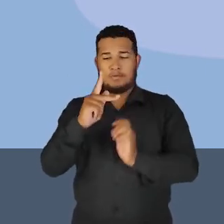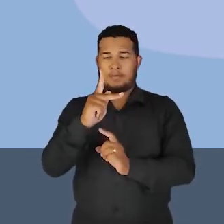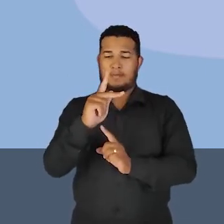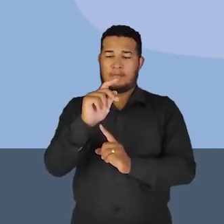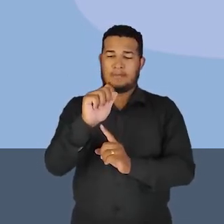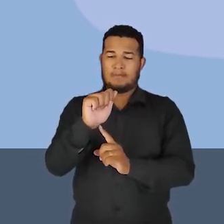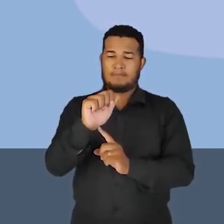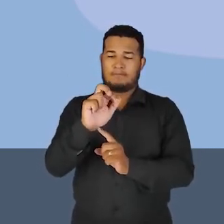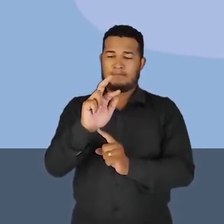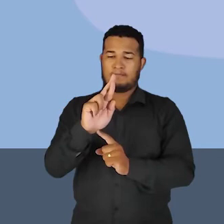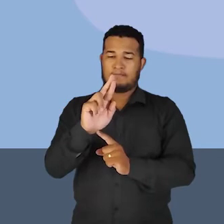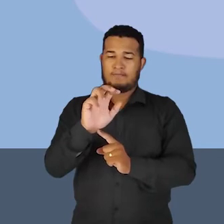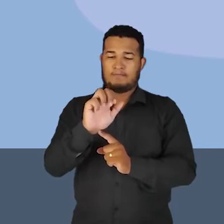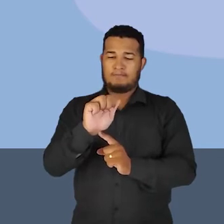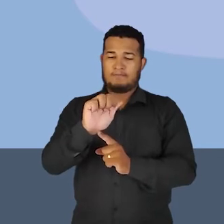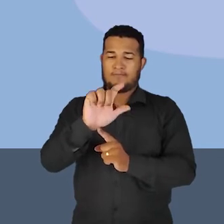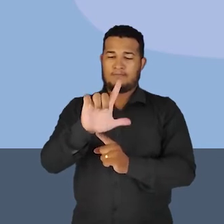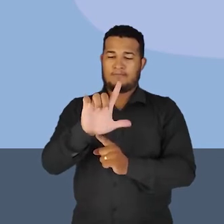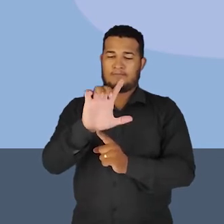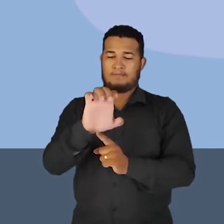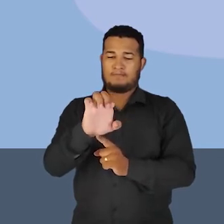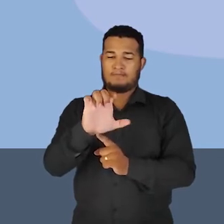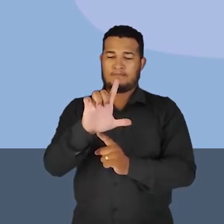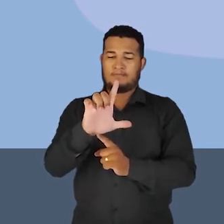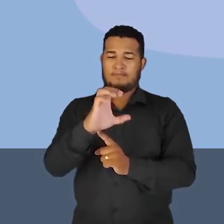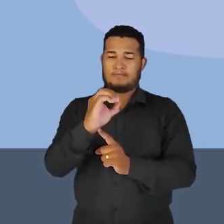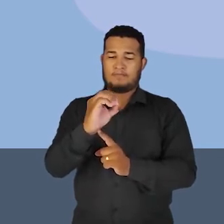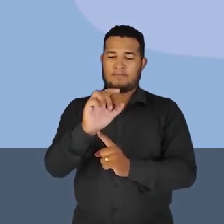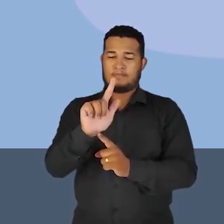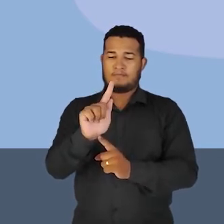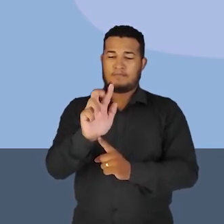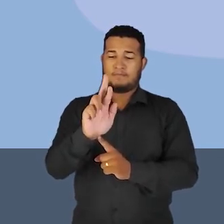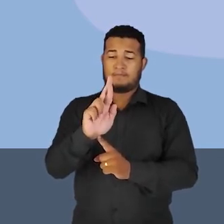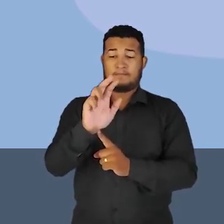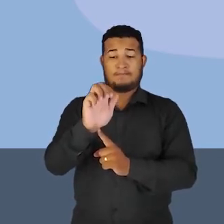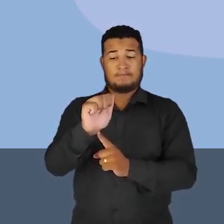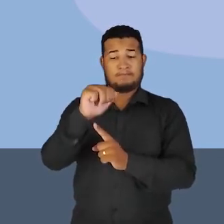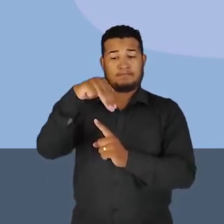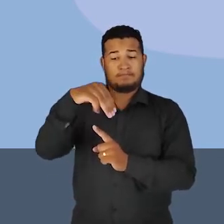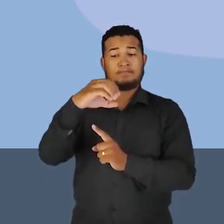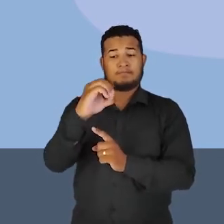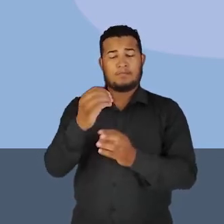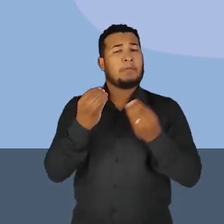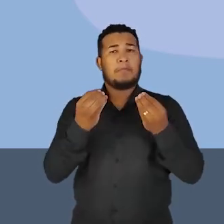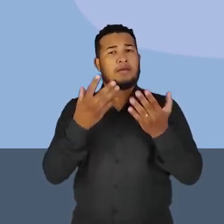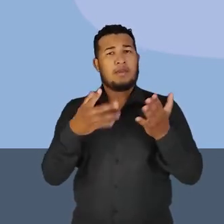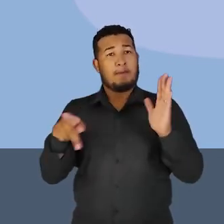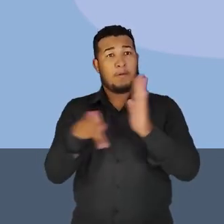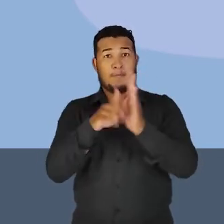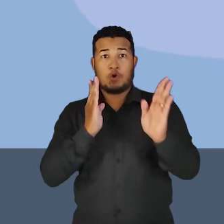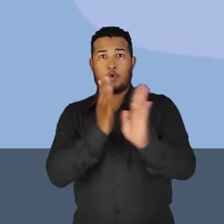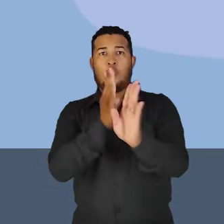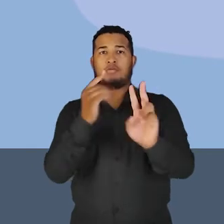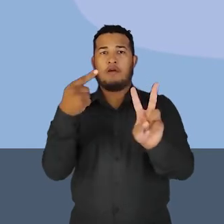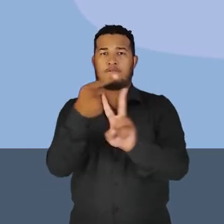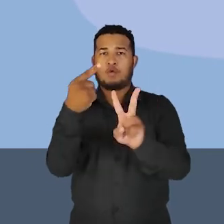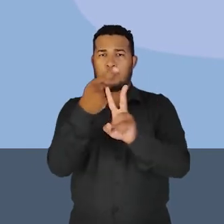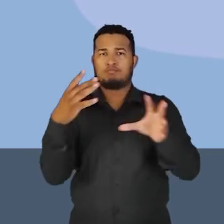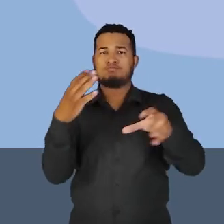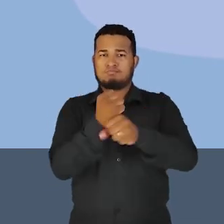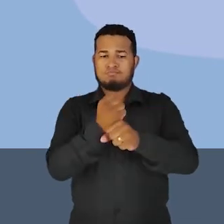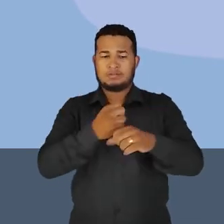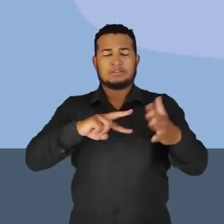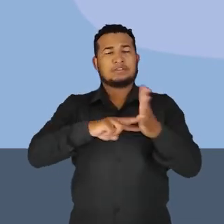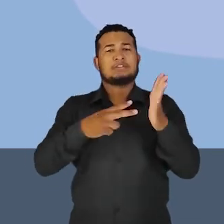para conseguir encontrar o vetor resultante. E que método é esse? Você vai traçar uma